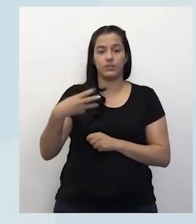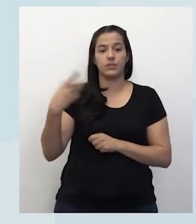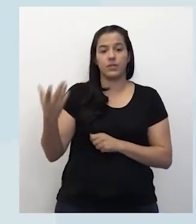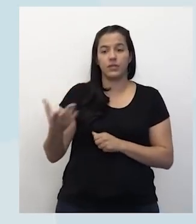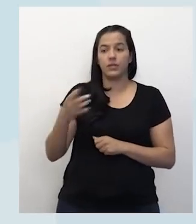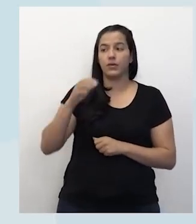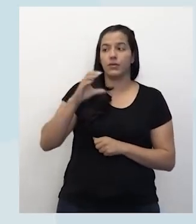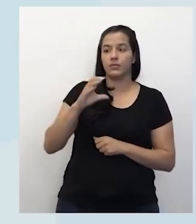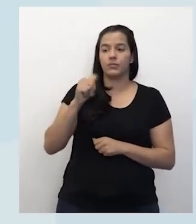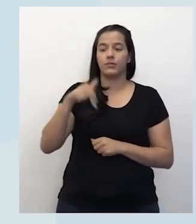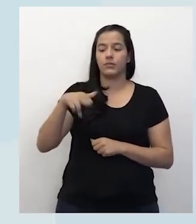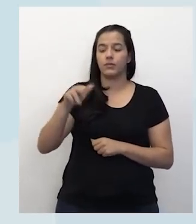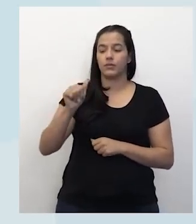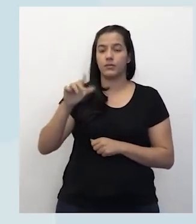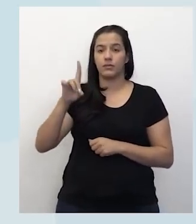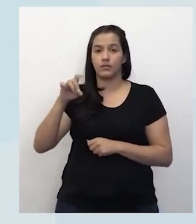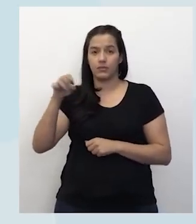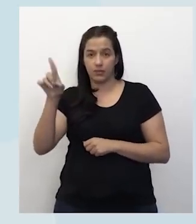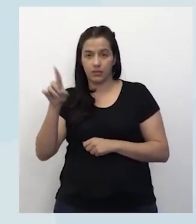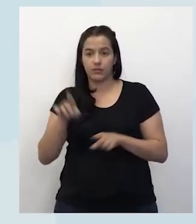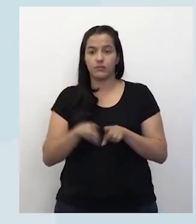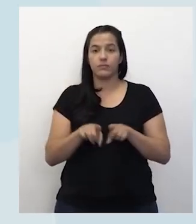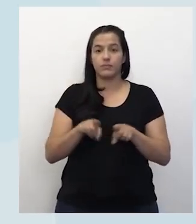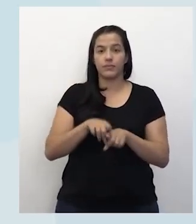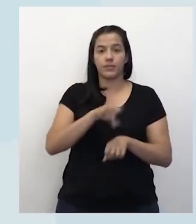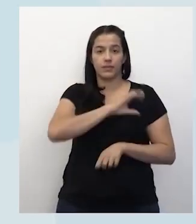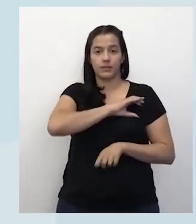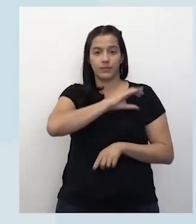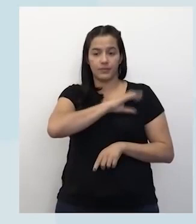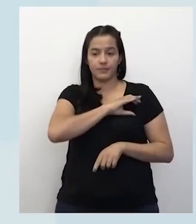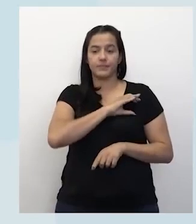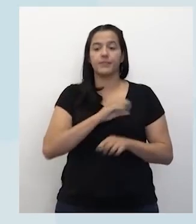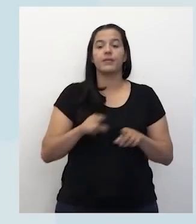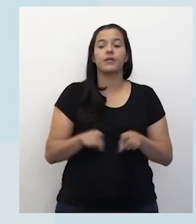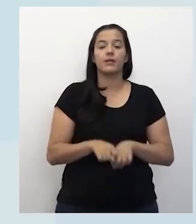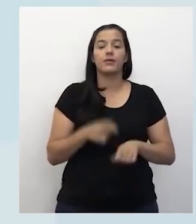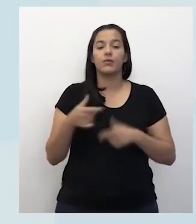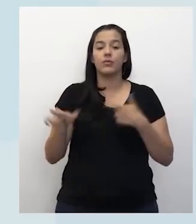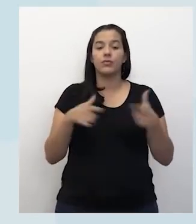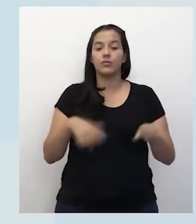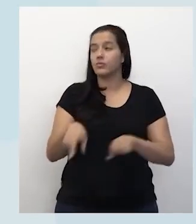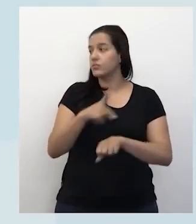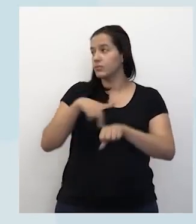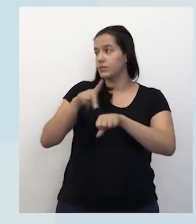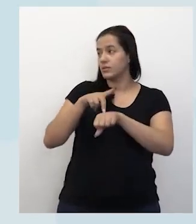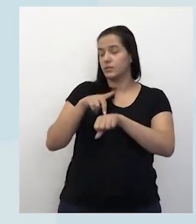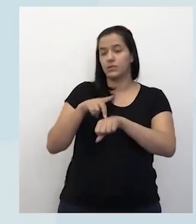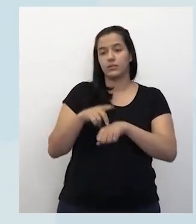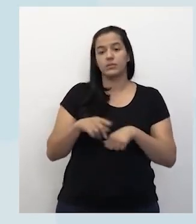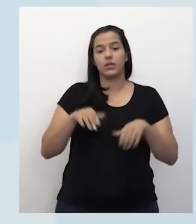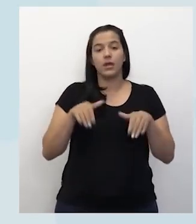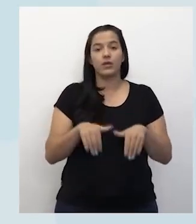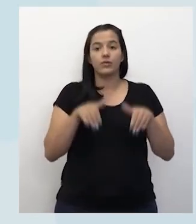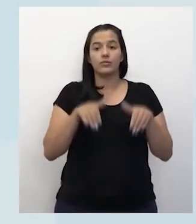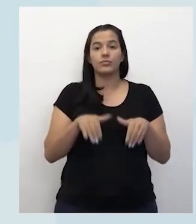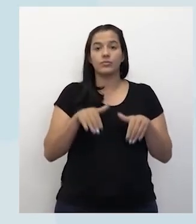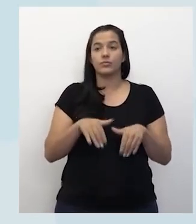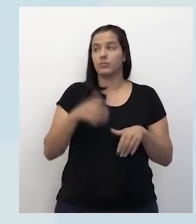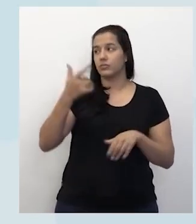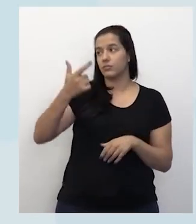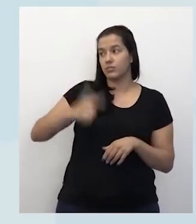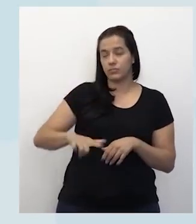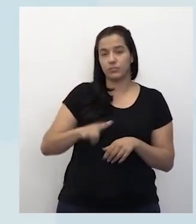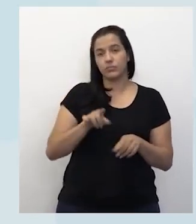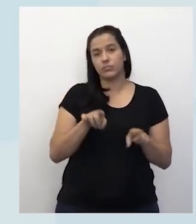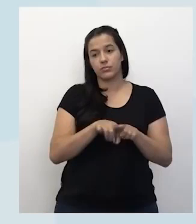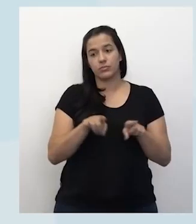Canadá, né, que tem lá tá mais escuro, que aparece aí, né, a Austrália, junto com a Nova Zelândia na Oceania,